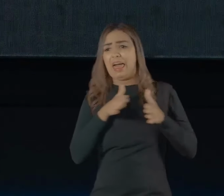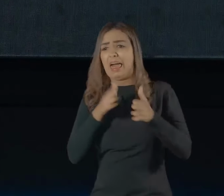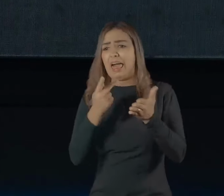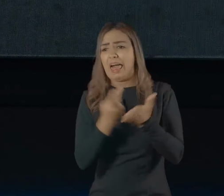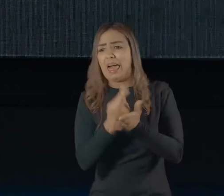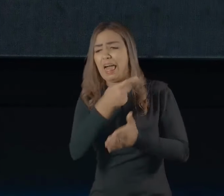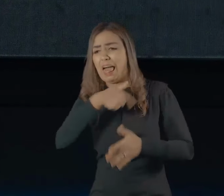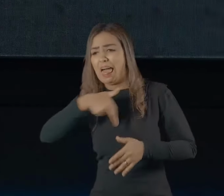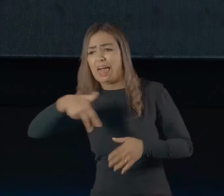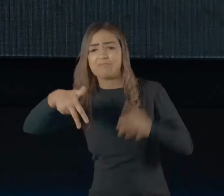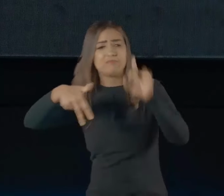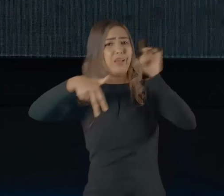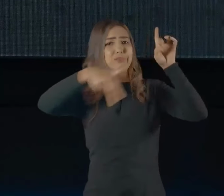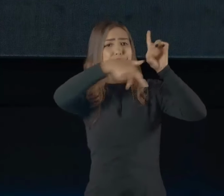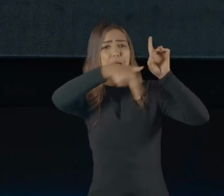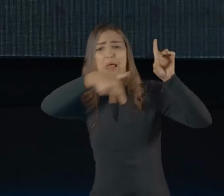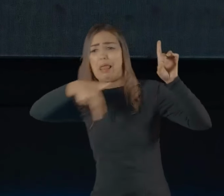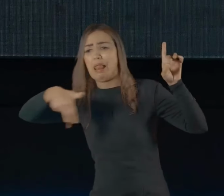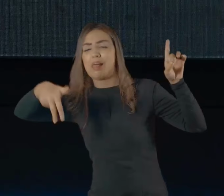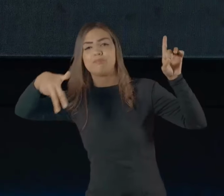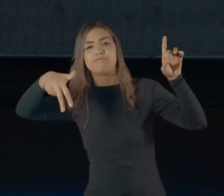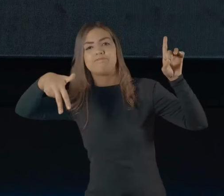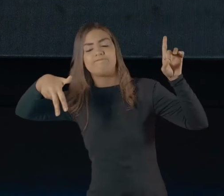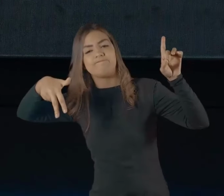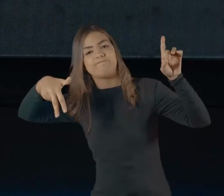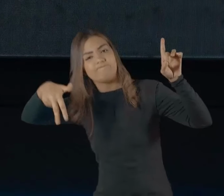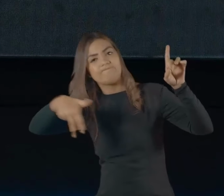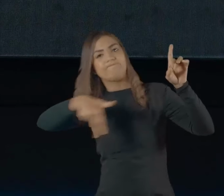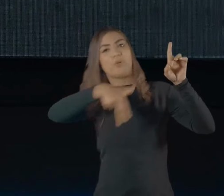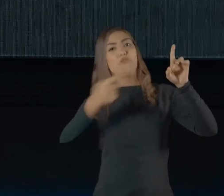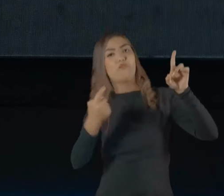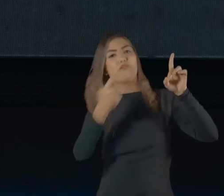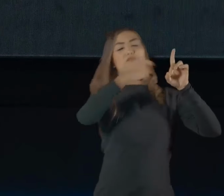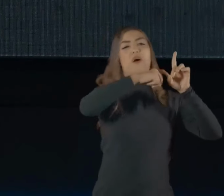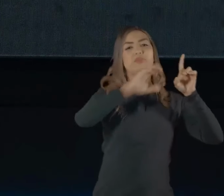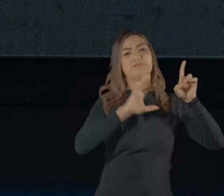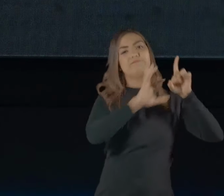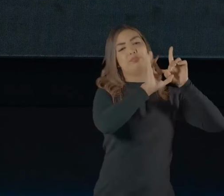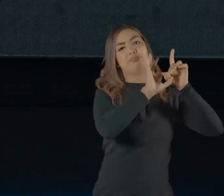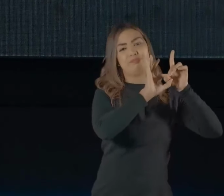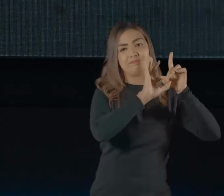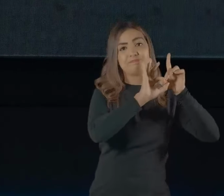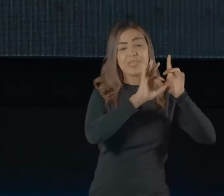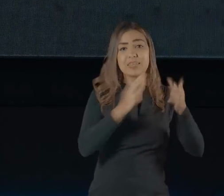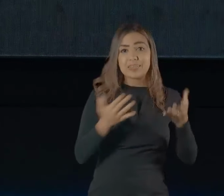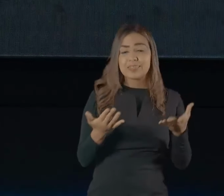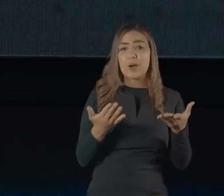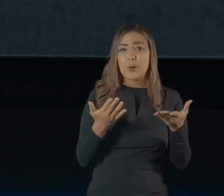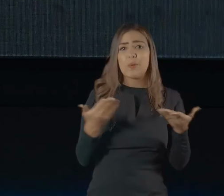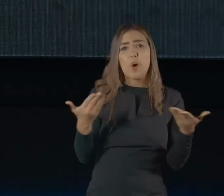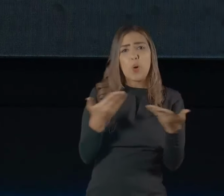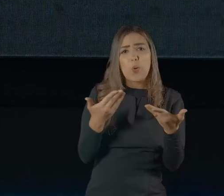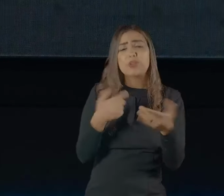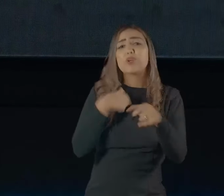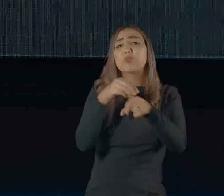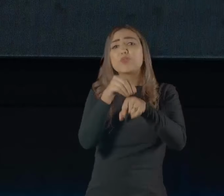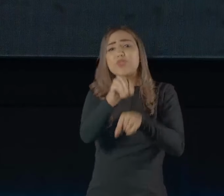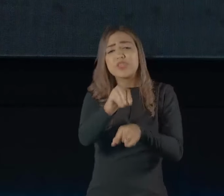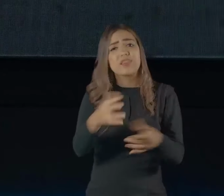que Deus está dizendo para mim e para você, a dica para uma vida de sucesso dentro do seu